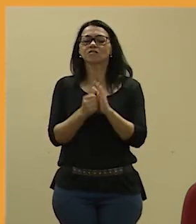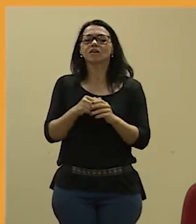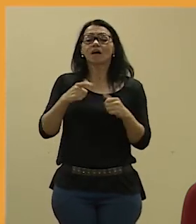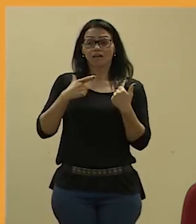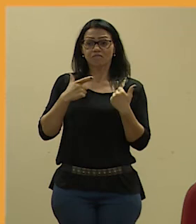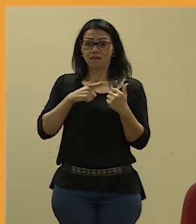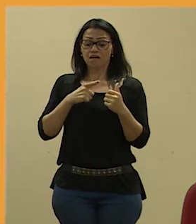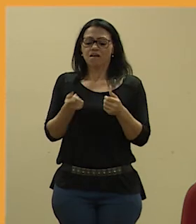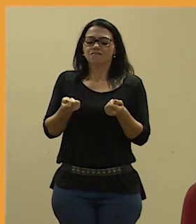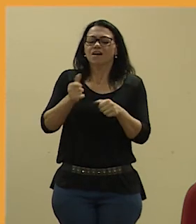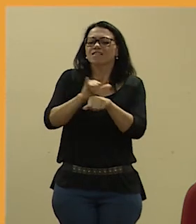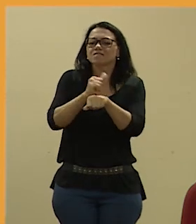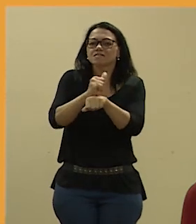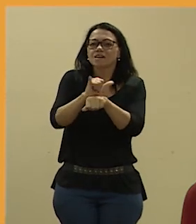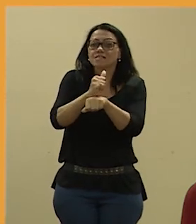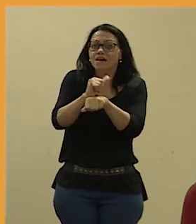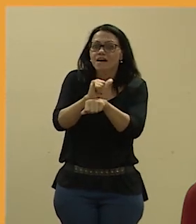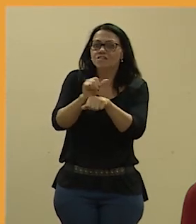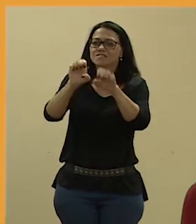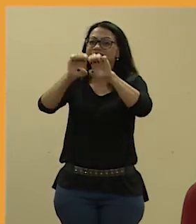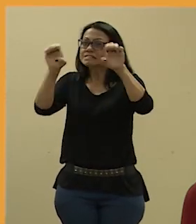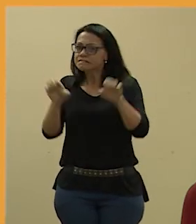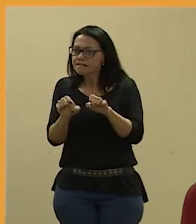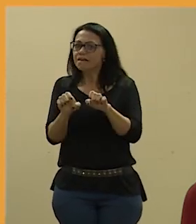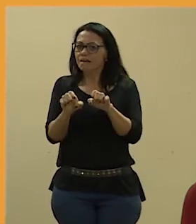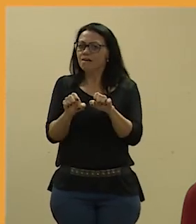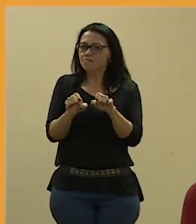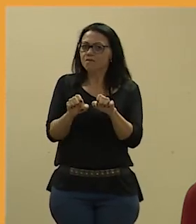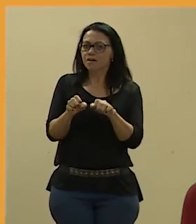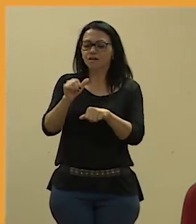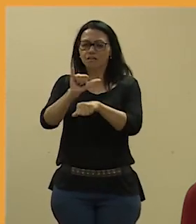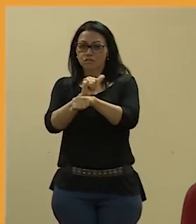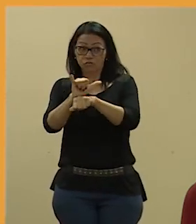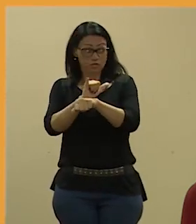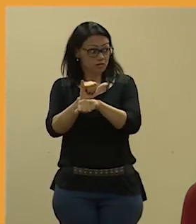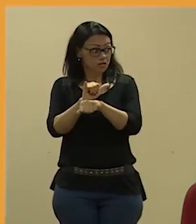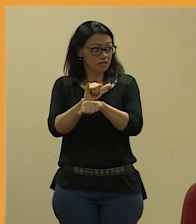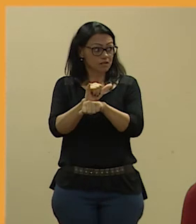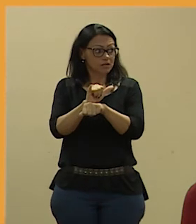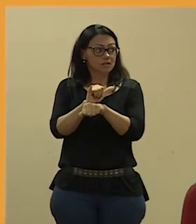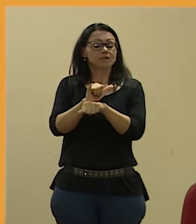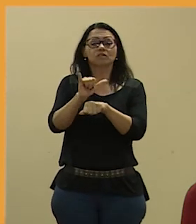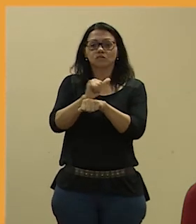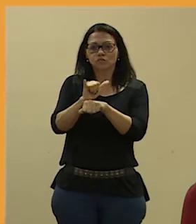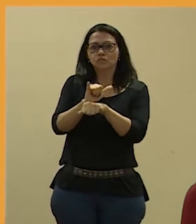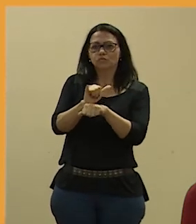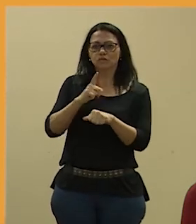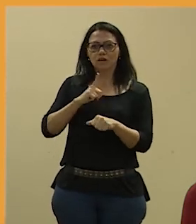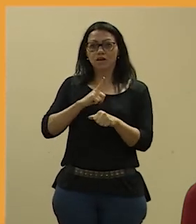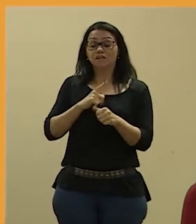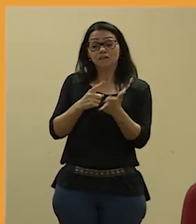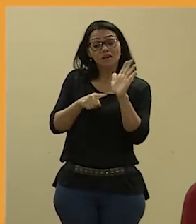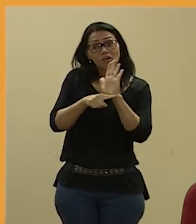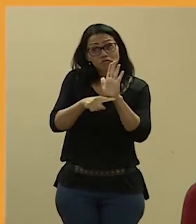que fazem isso eu coloquei eu não sei se essa apresentação vai ficar disponível depois que o pessoal paulo mas eu coloquei alguns links né de softwares gratuitos que fazem